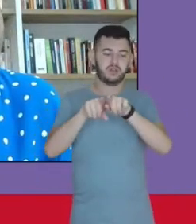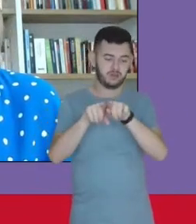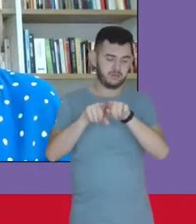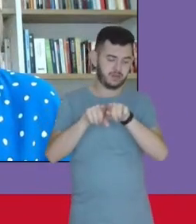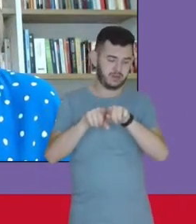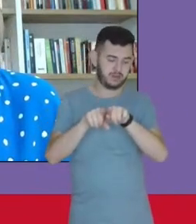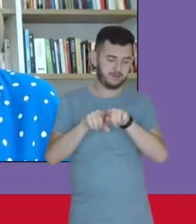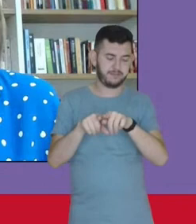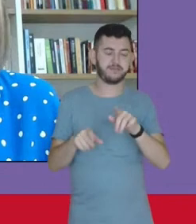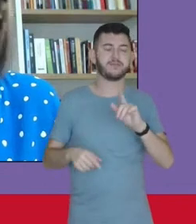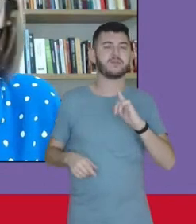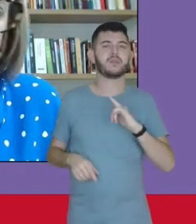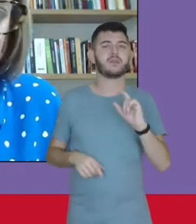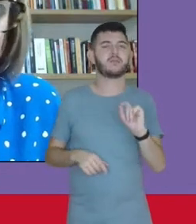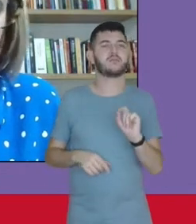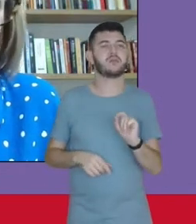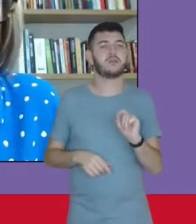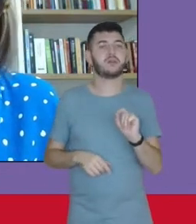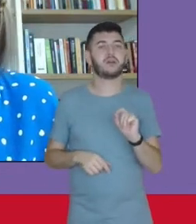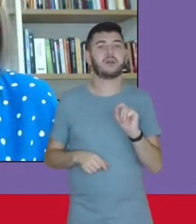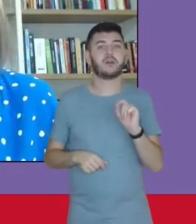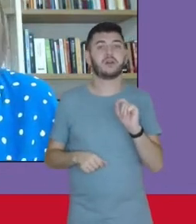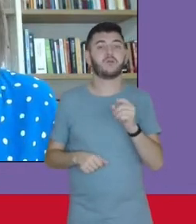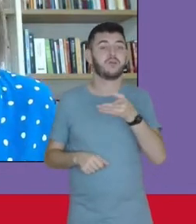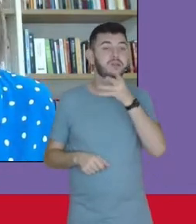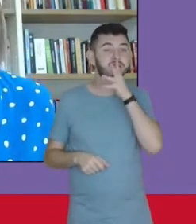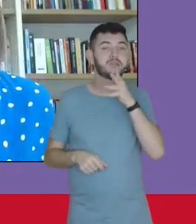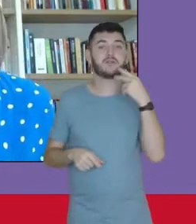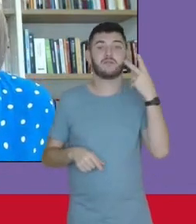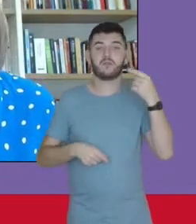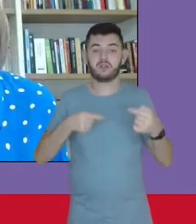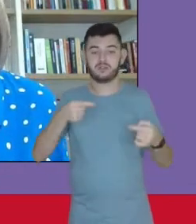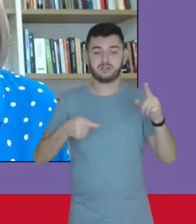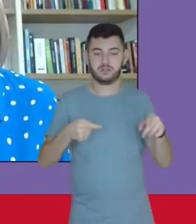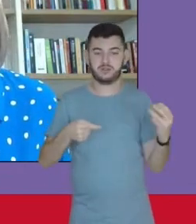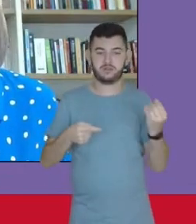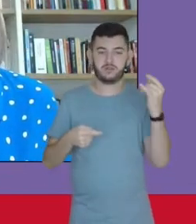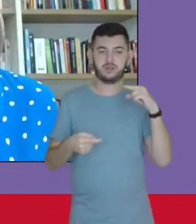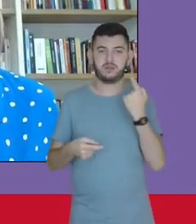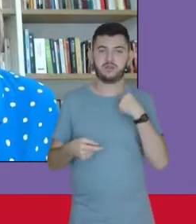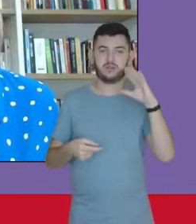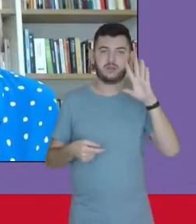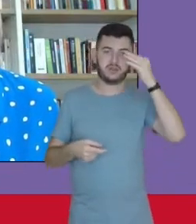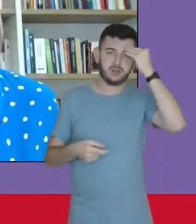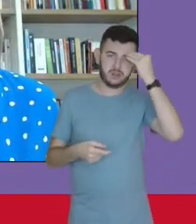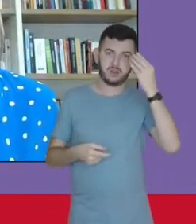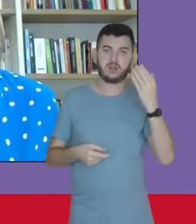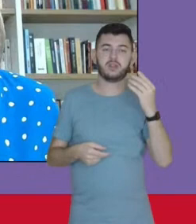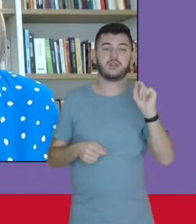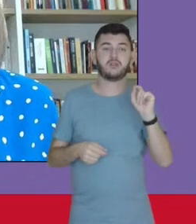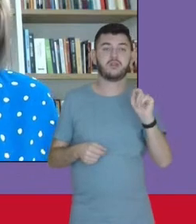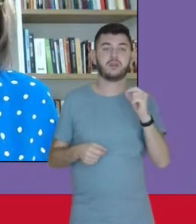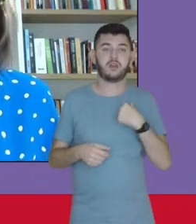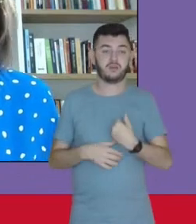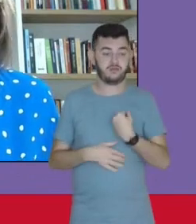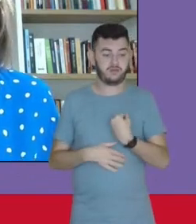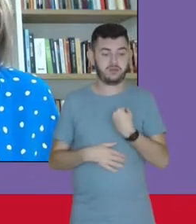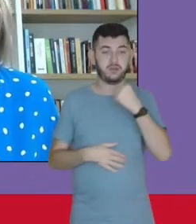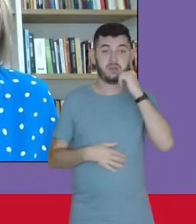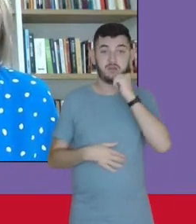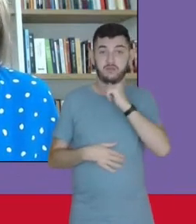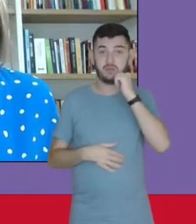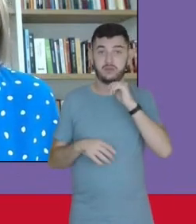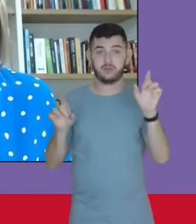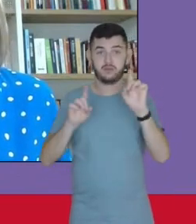né, importante conhecer essa política e compreender a importância dela para a vida das mulheres com deficiência,